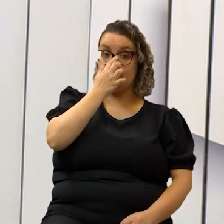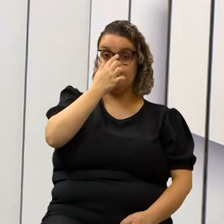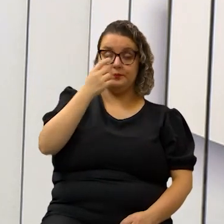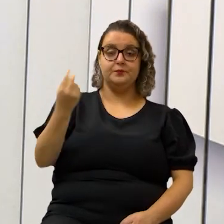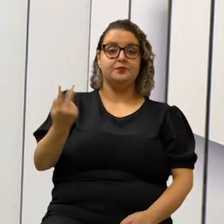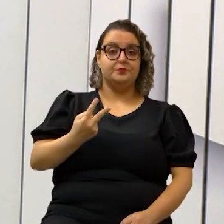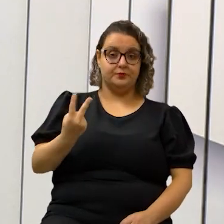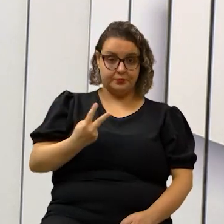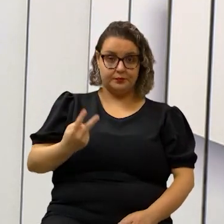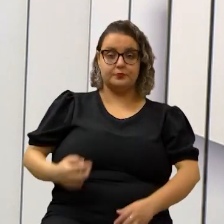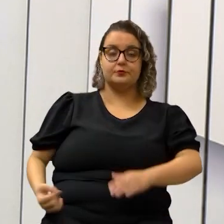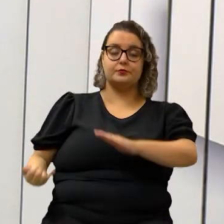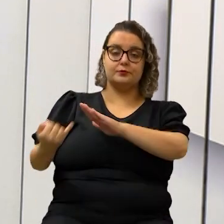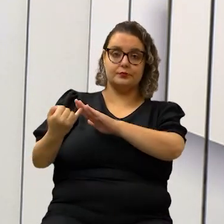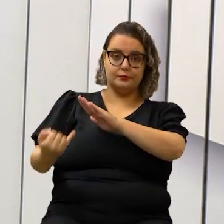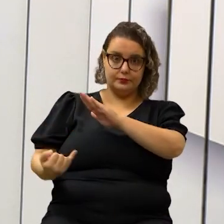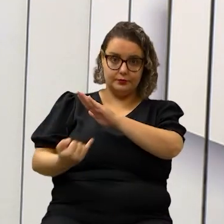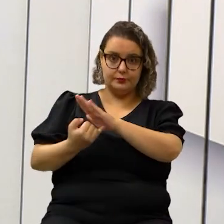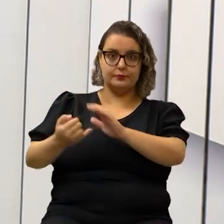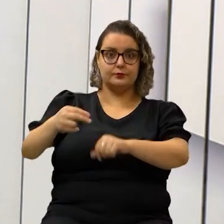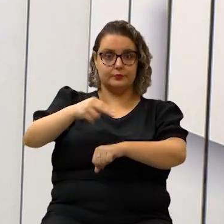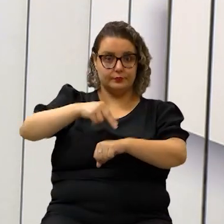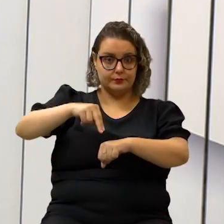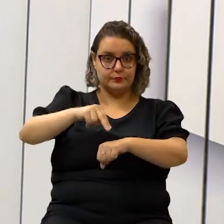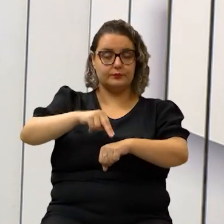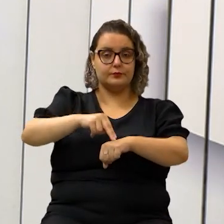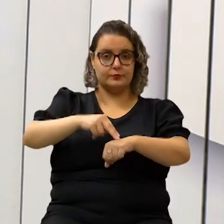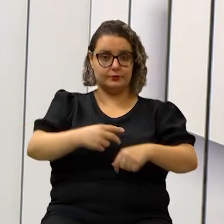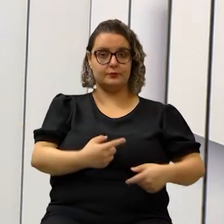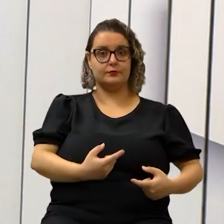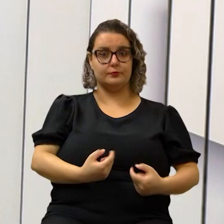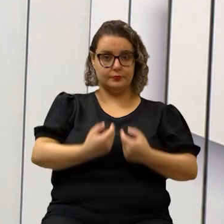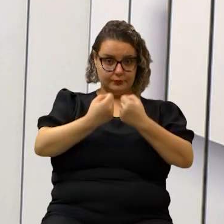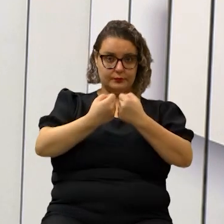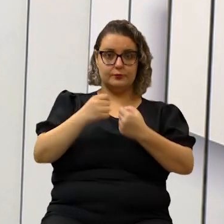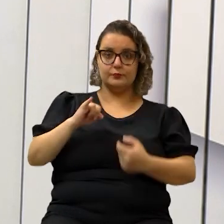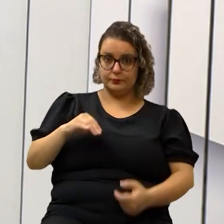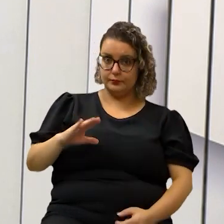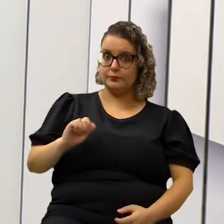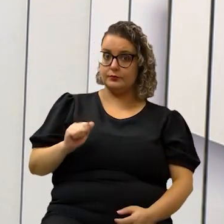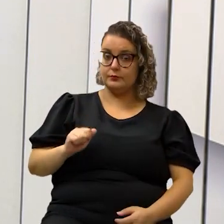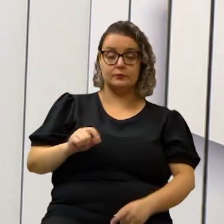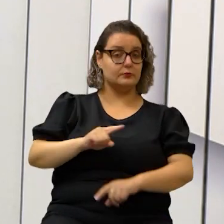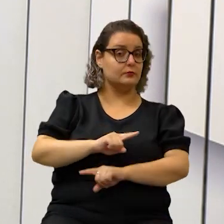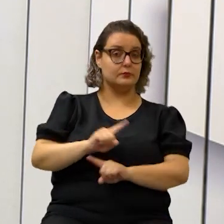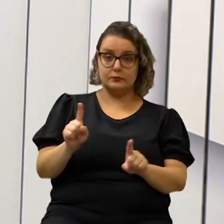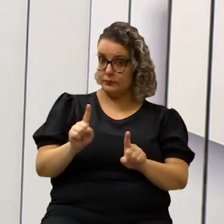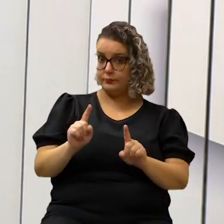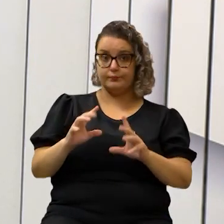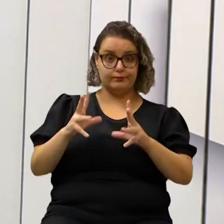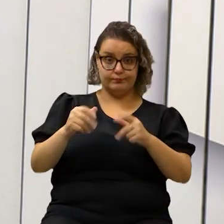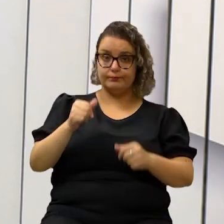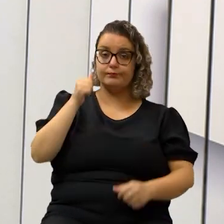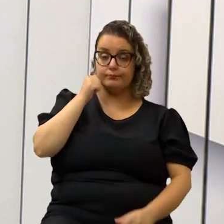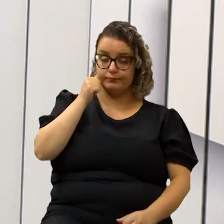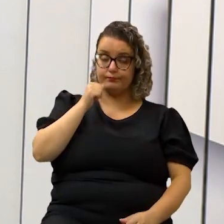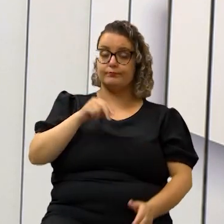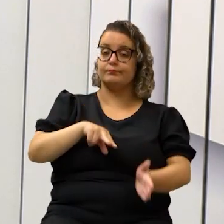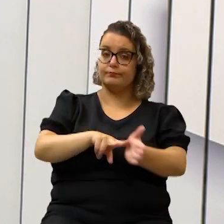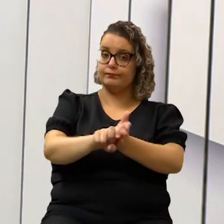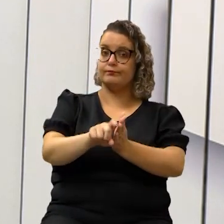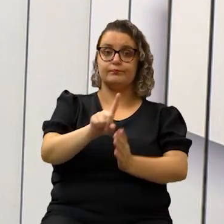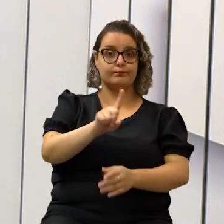estimativa do INCA, o Instituto Nacional de Câncer. Mas nem todas as mulheres receberão o diagnóstico, por